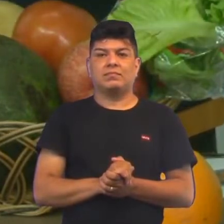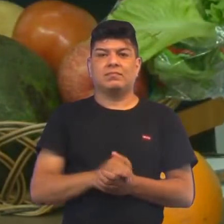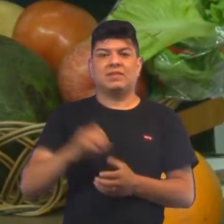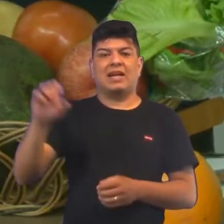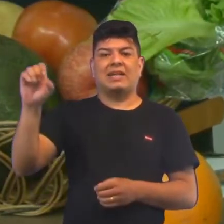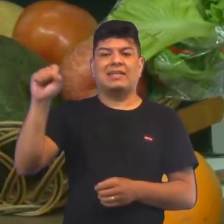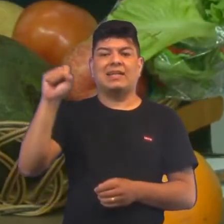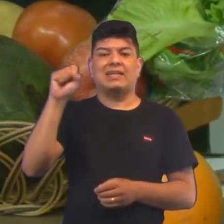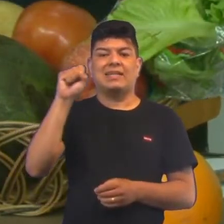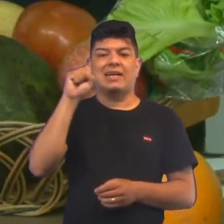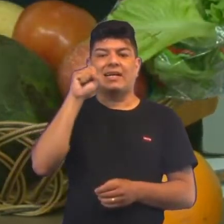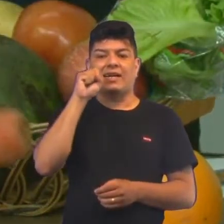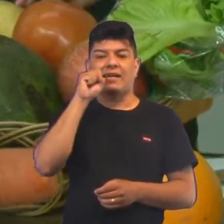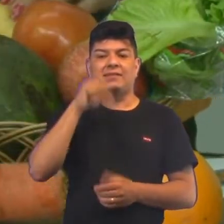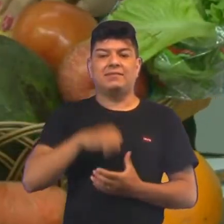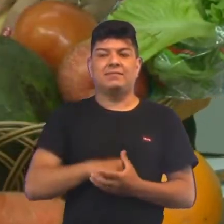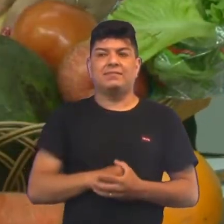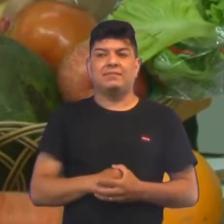cenoura,